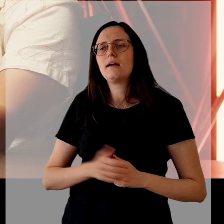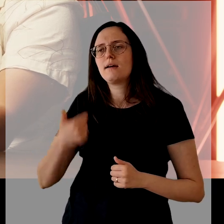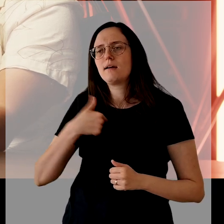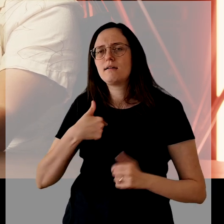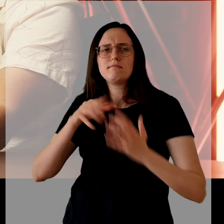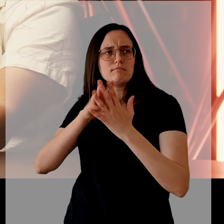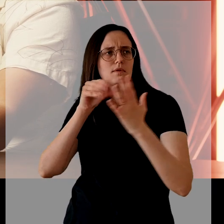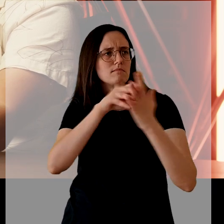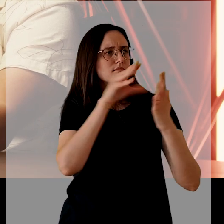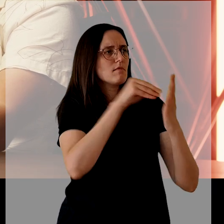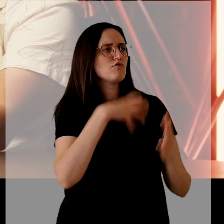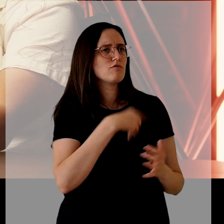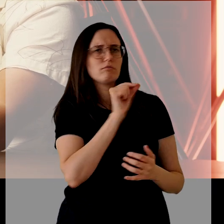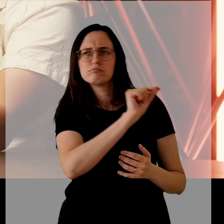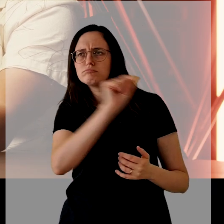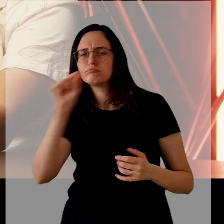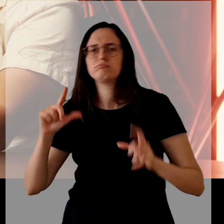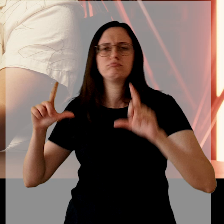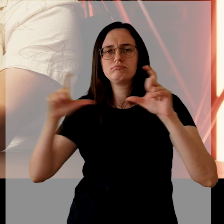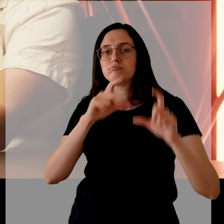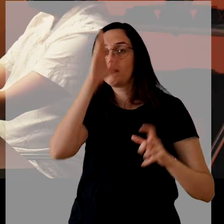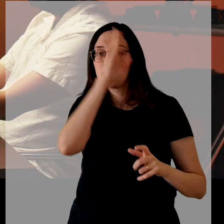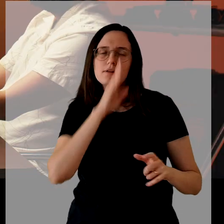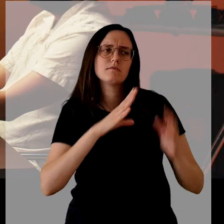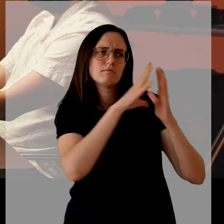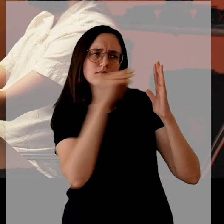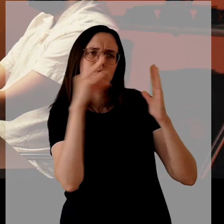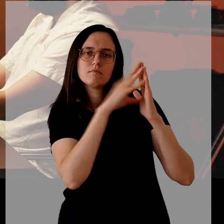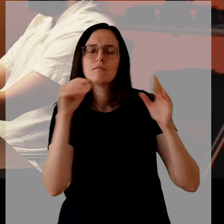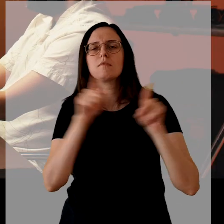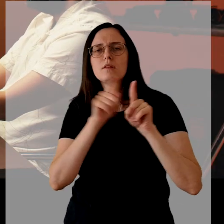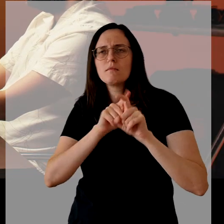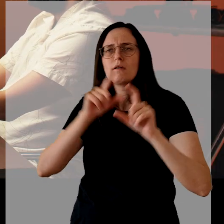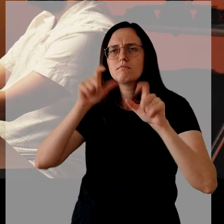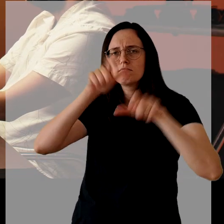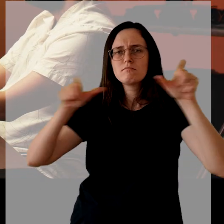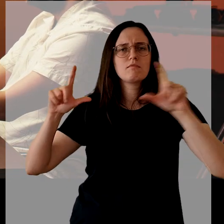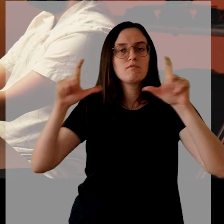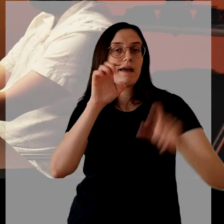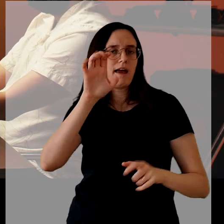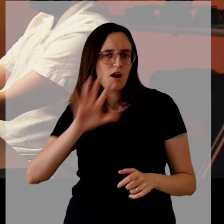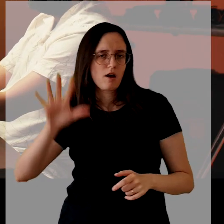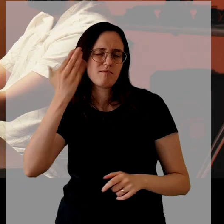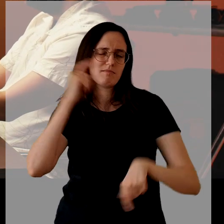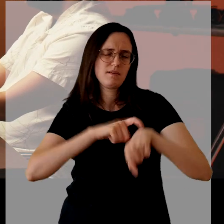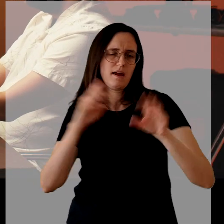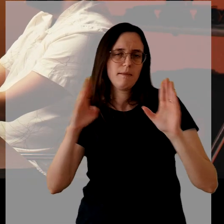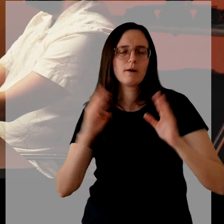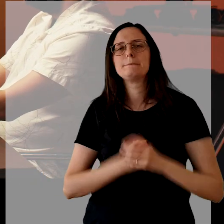Eu copiei várias exposições de fotógrafos brasileiros e de fotógrafos europeus também, na época,